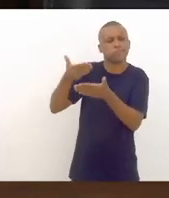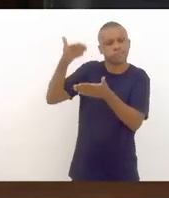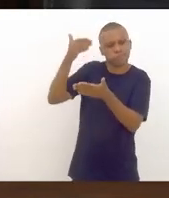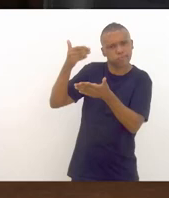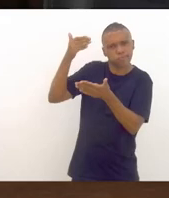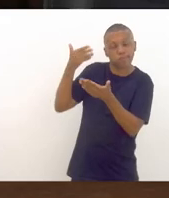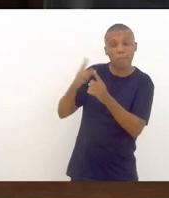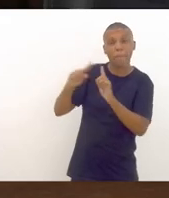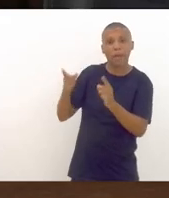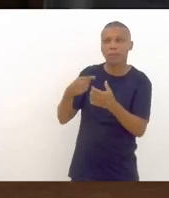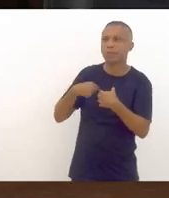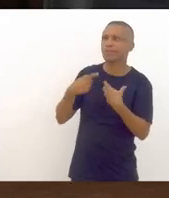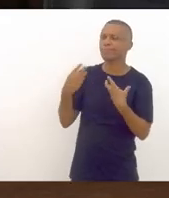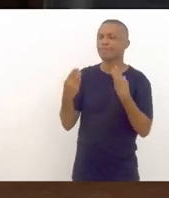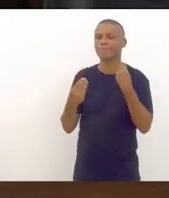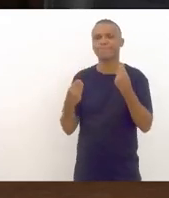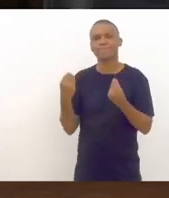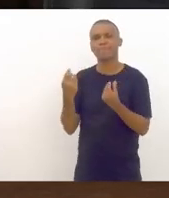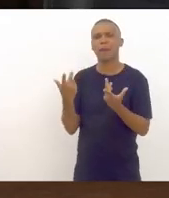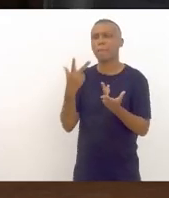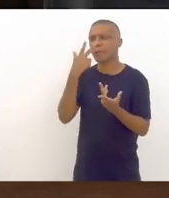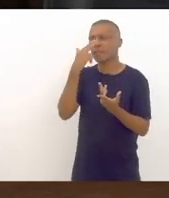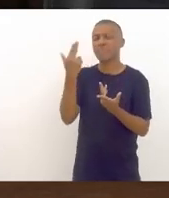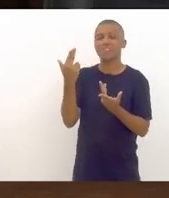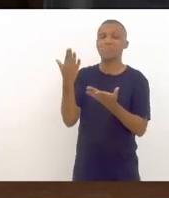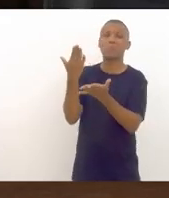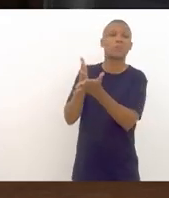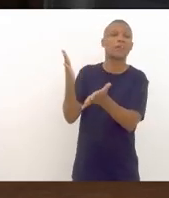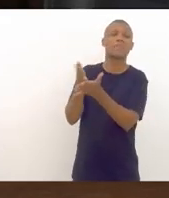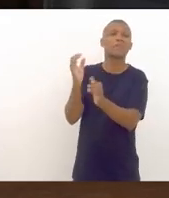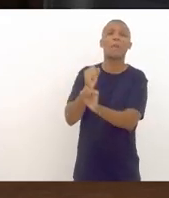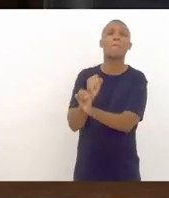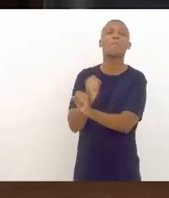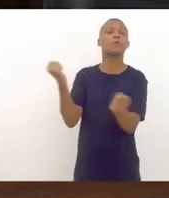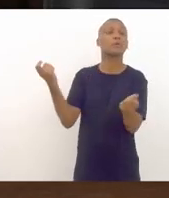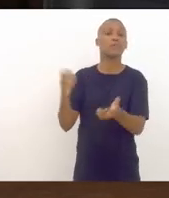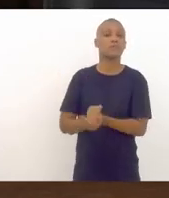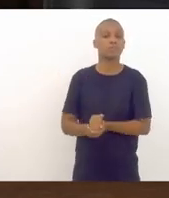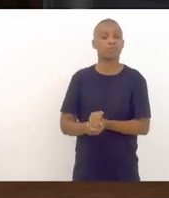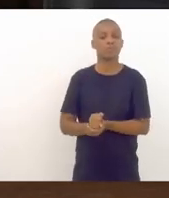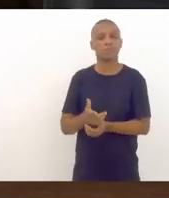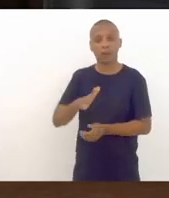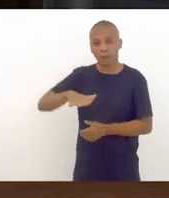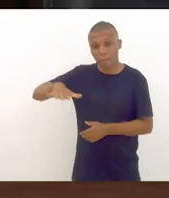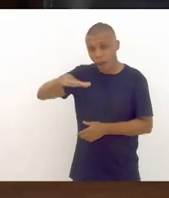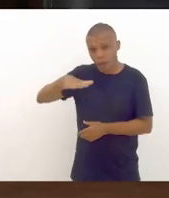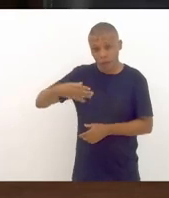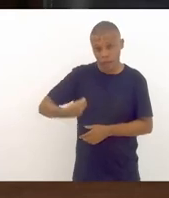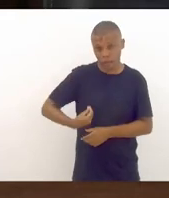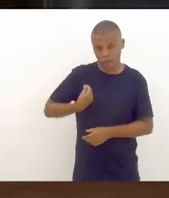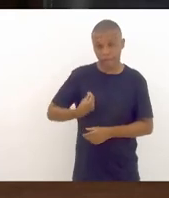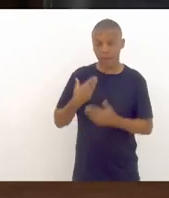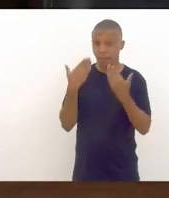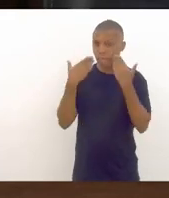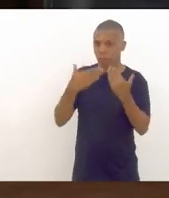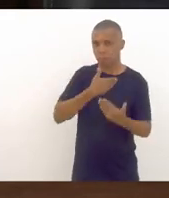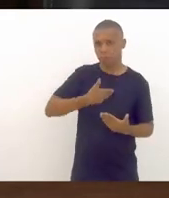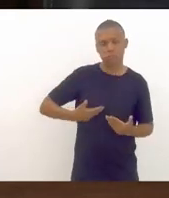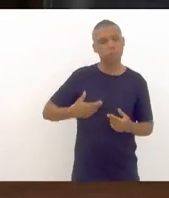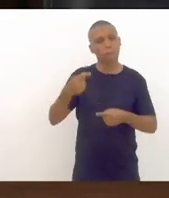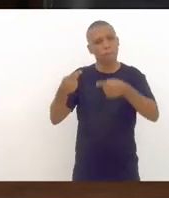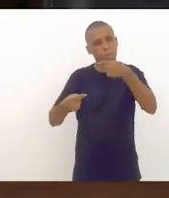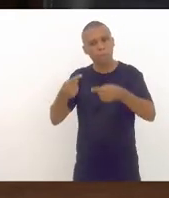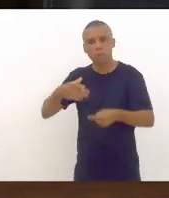que para você parecia um mundo muito distante e impossível, que era o mundo da vida pública. Um